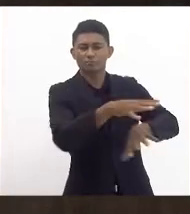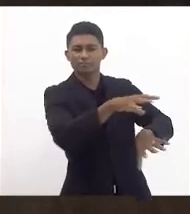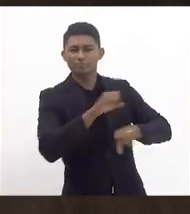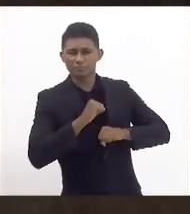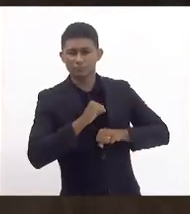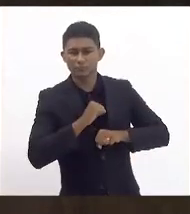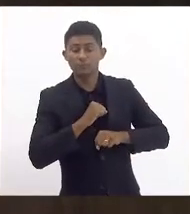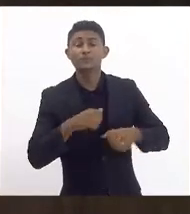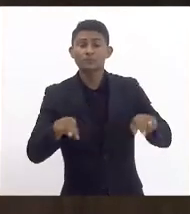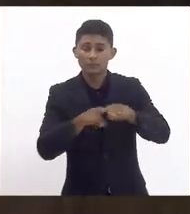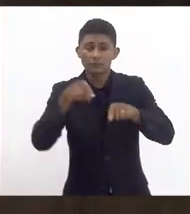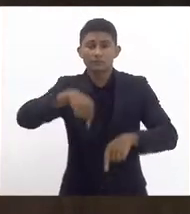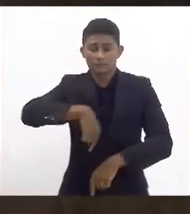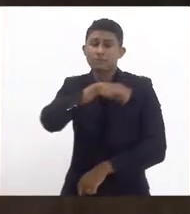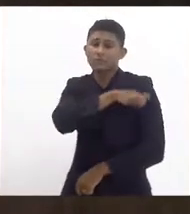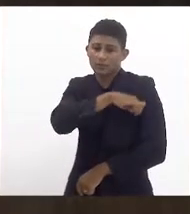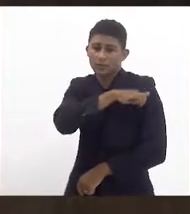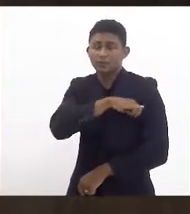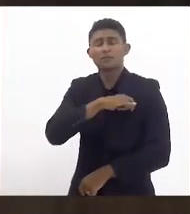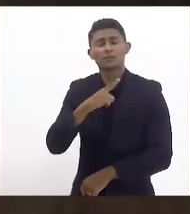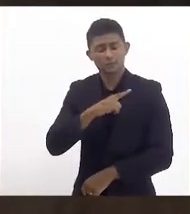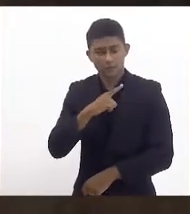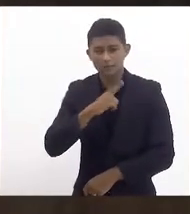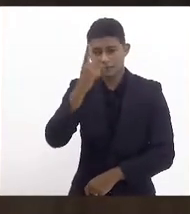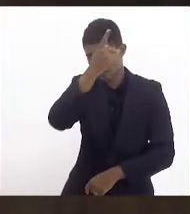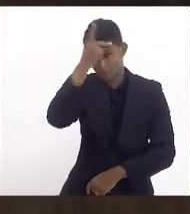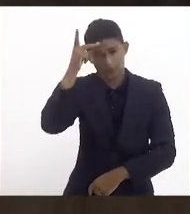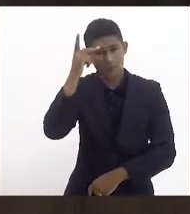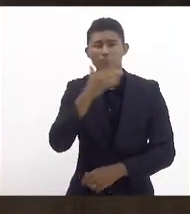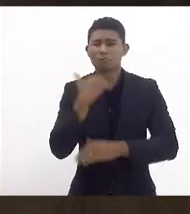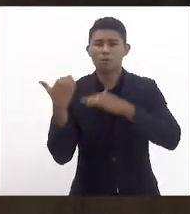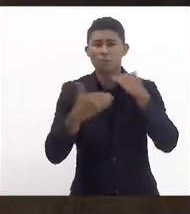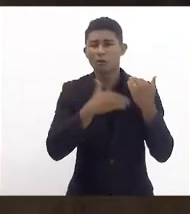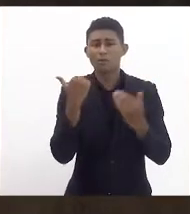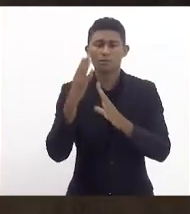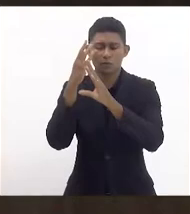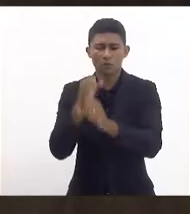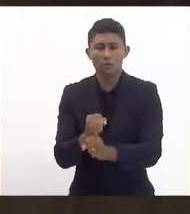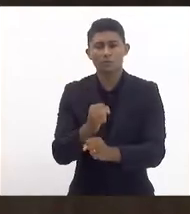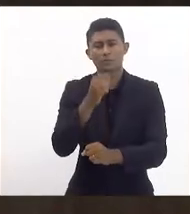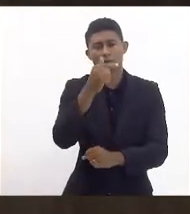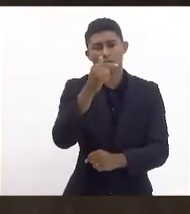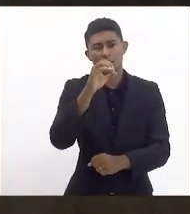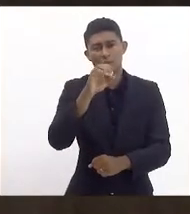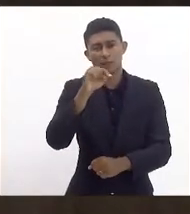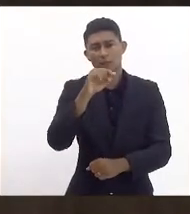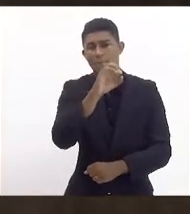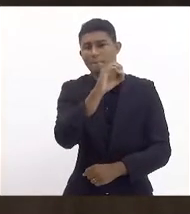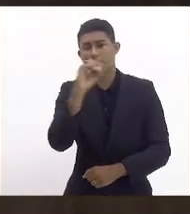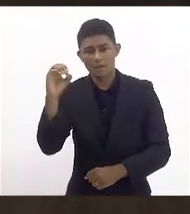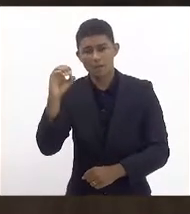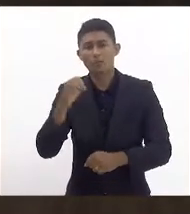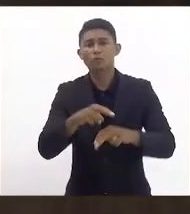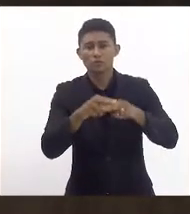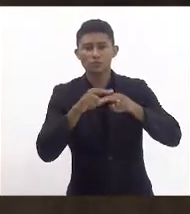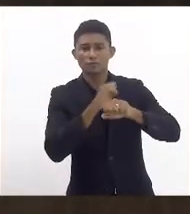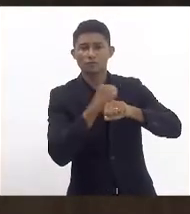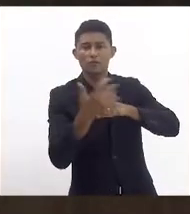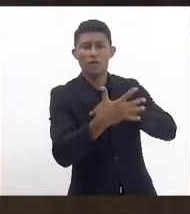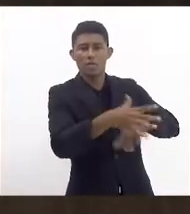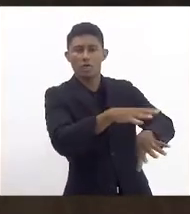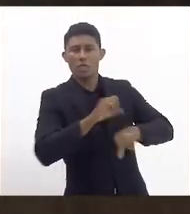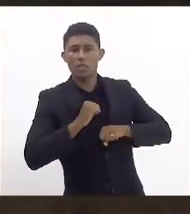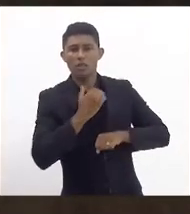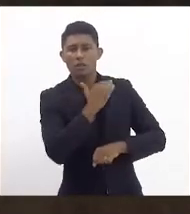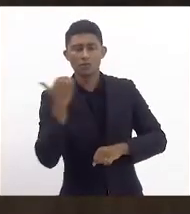70 mil pessoas mortas pela Covid-19. A gente precisa lembrar, e hoje, senhor presidente, quero até